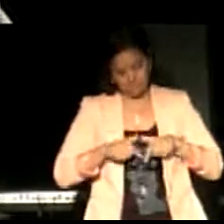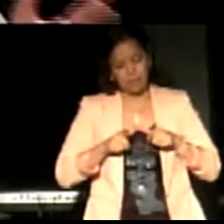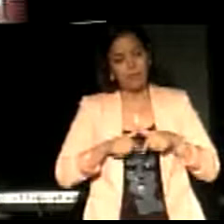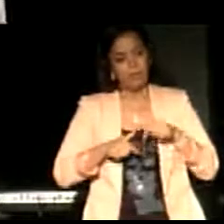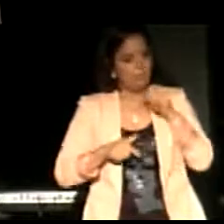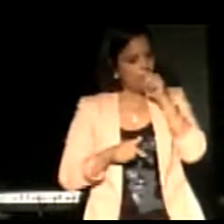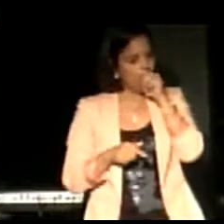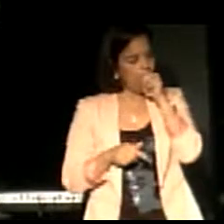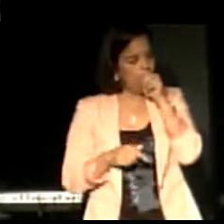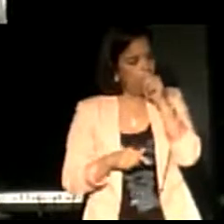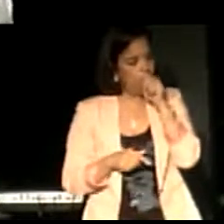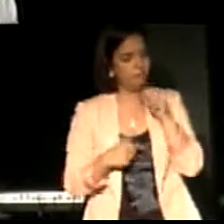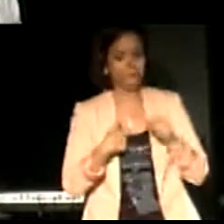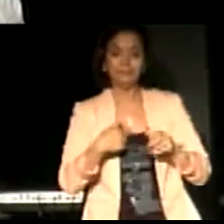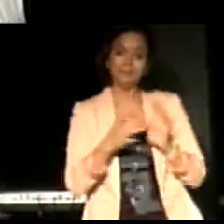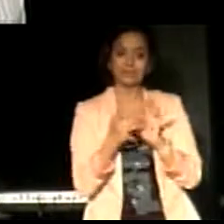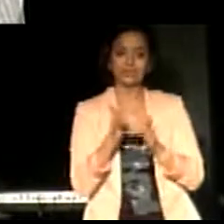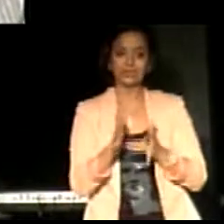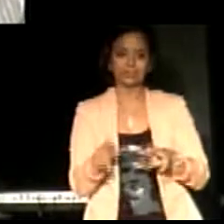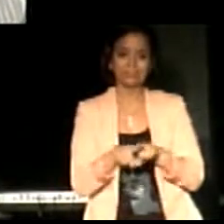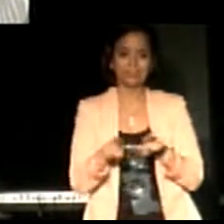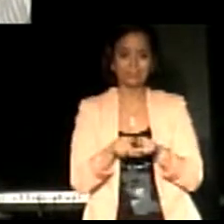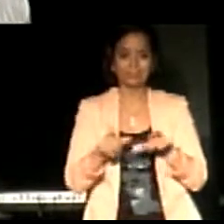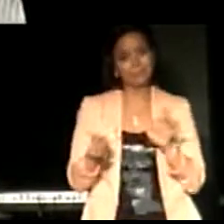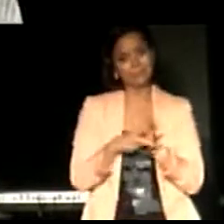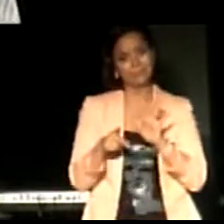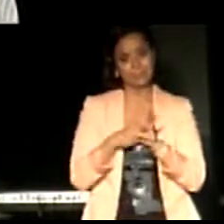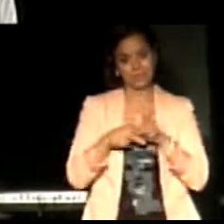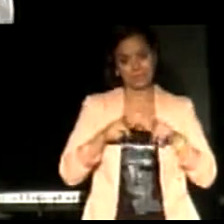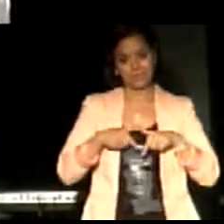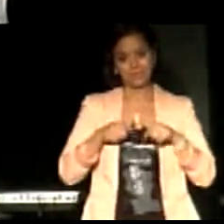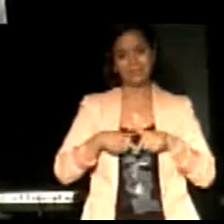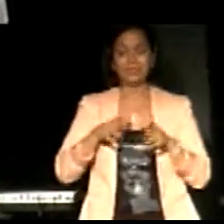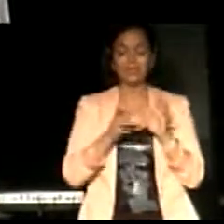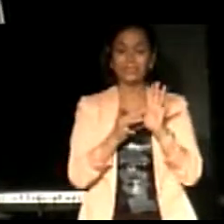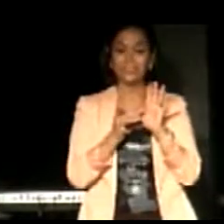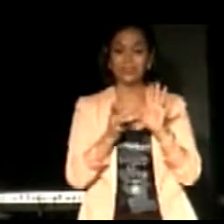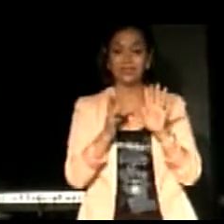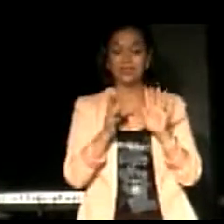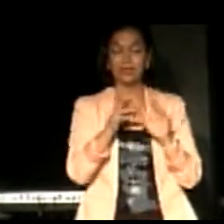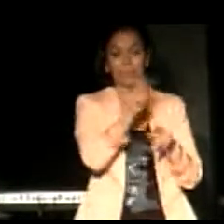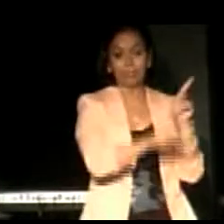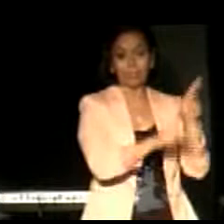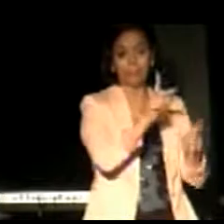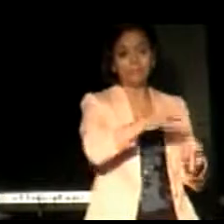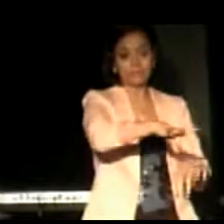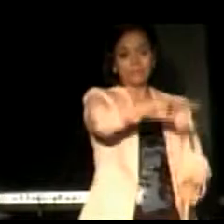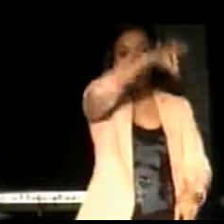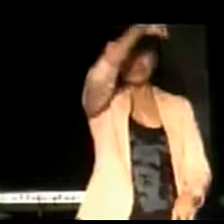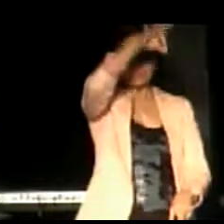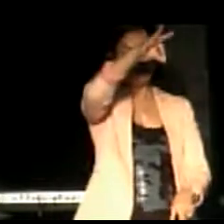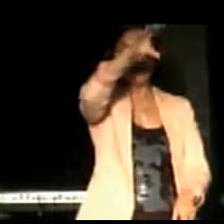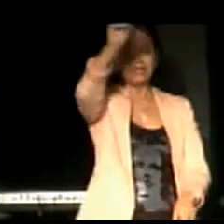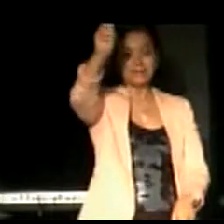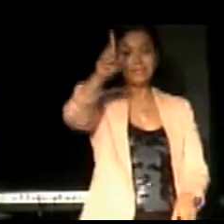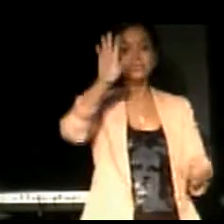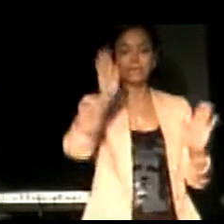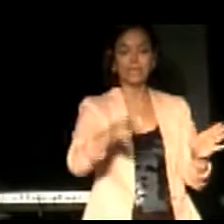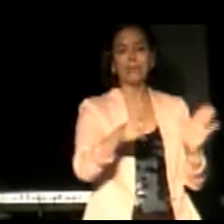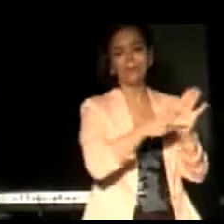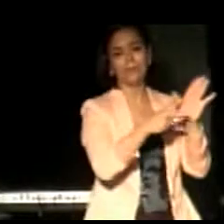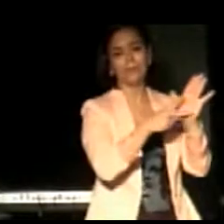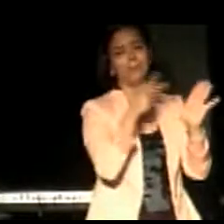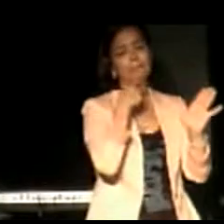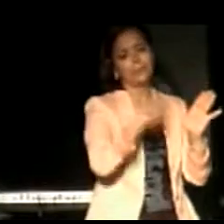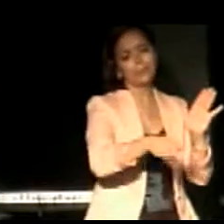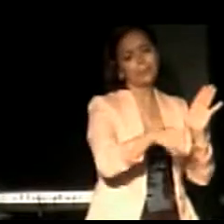ao povo ao qual ele pertencia, que era o povo judeu, que era o povo escolhido, povo para o qual foram feitas várias